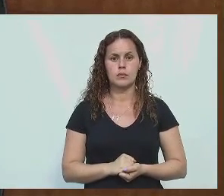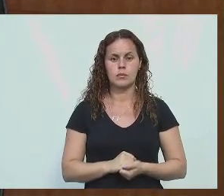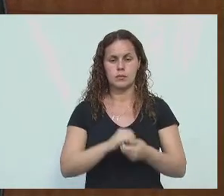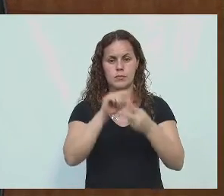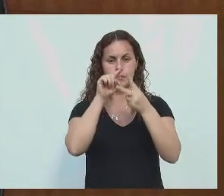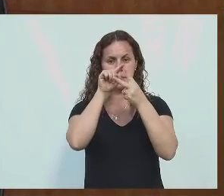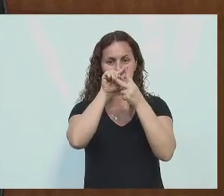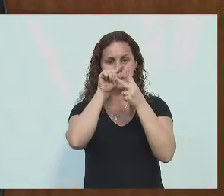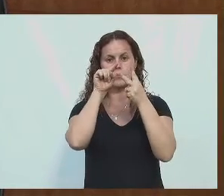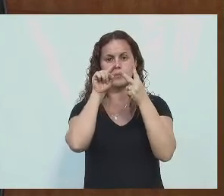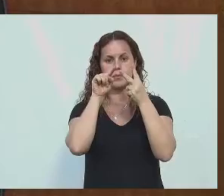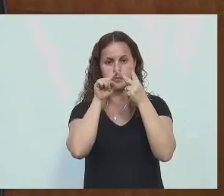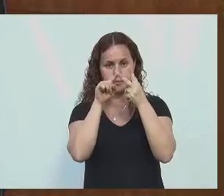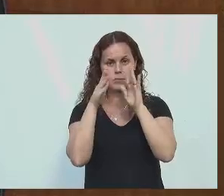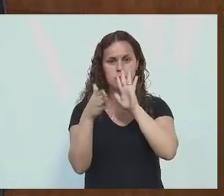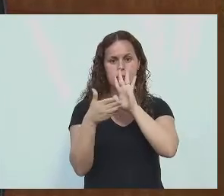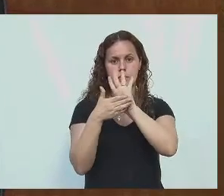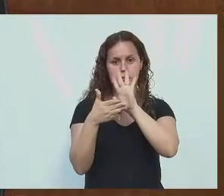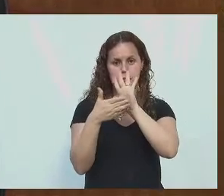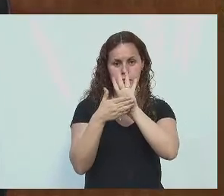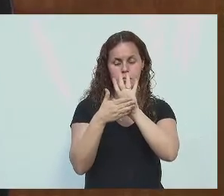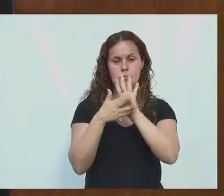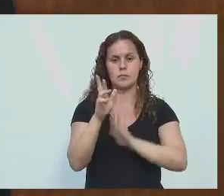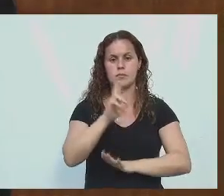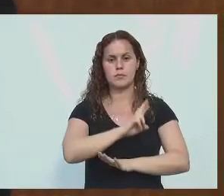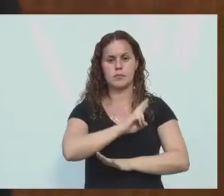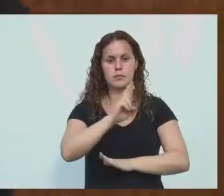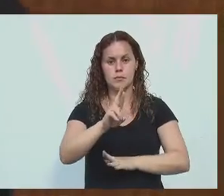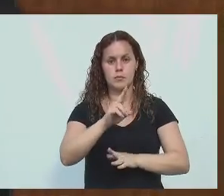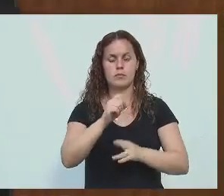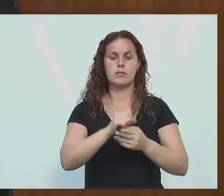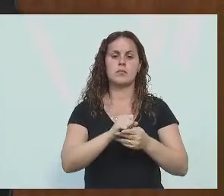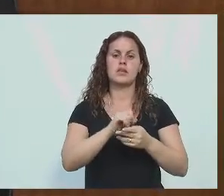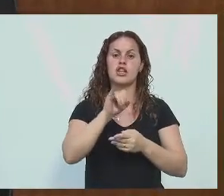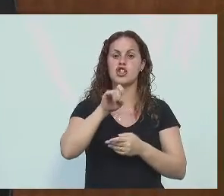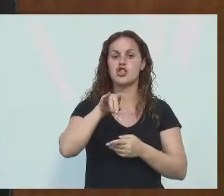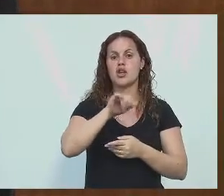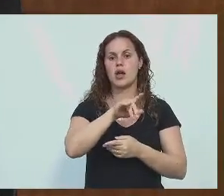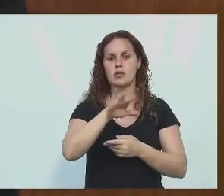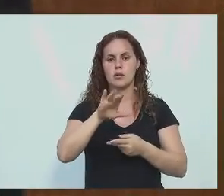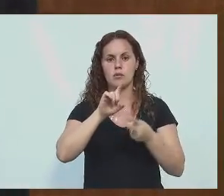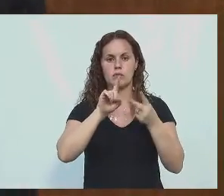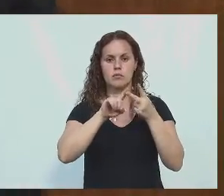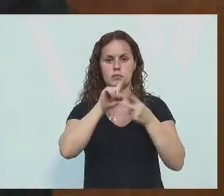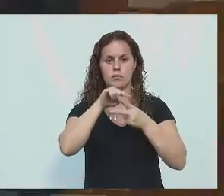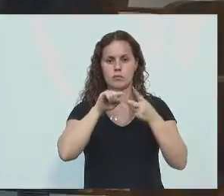duas proposições, representação e a indicação. Obrigado.